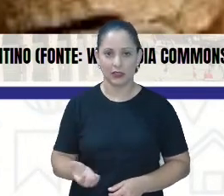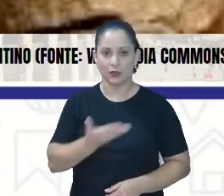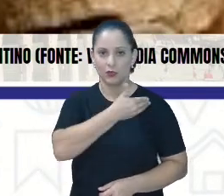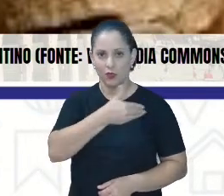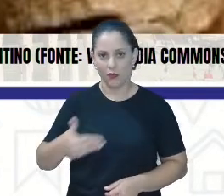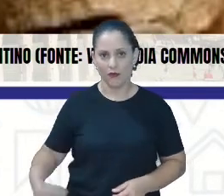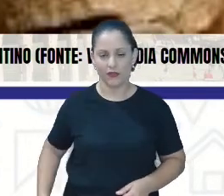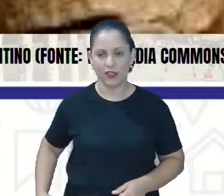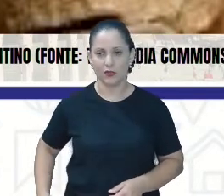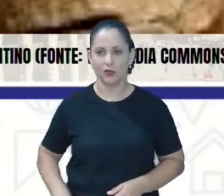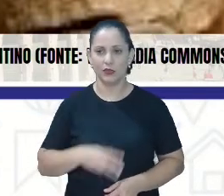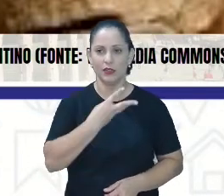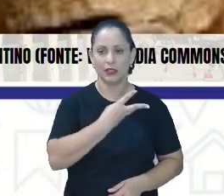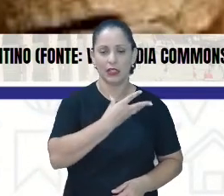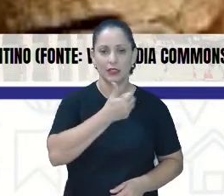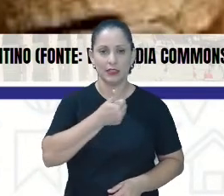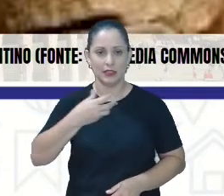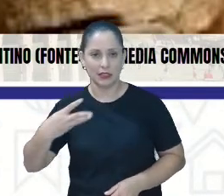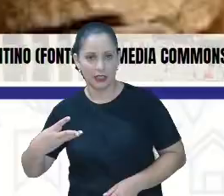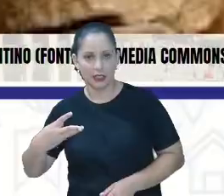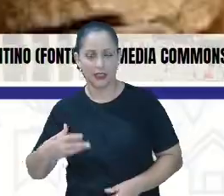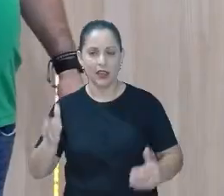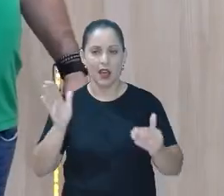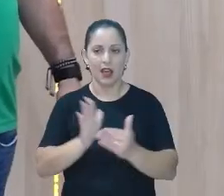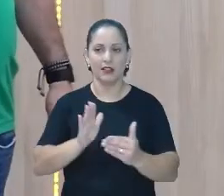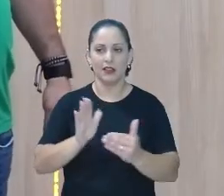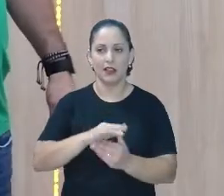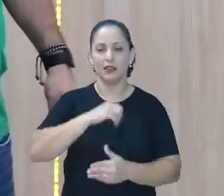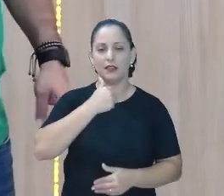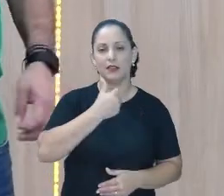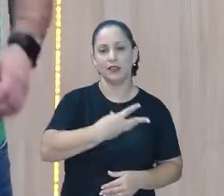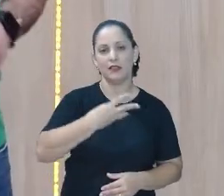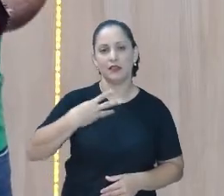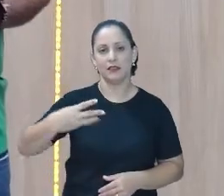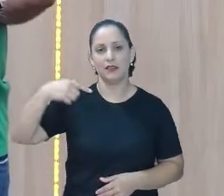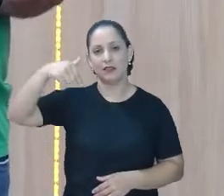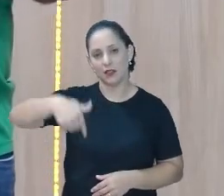313 a 337, e uma das